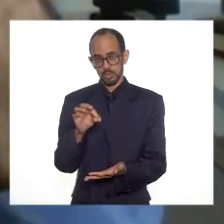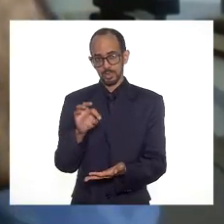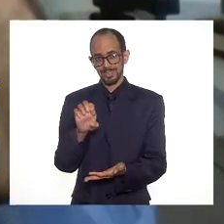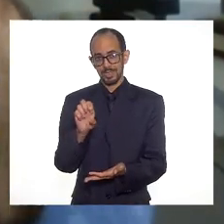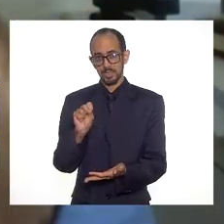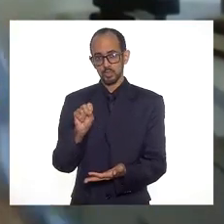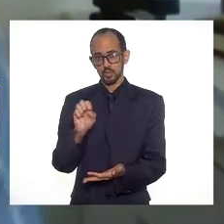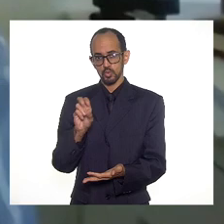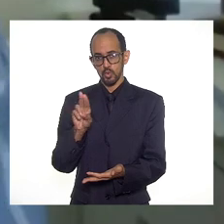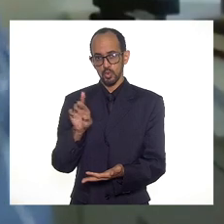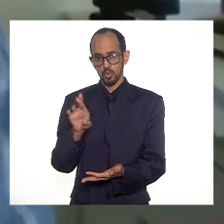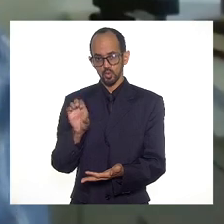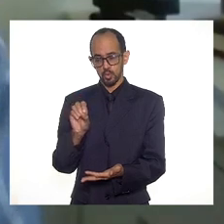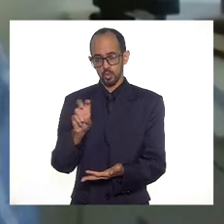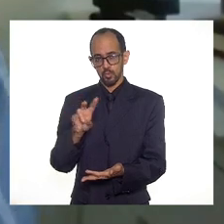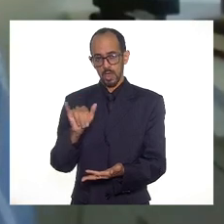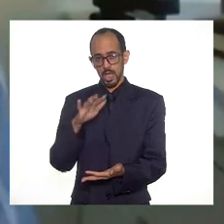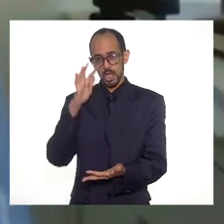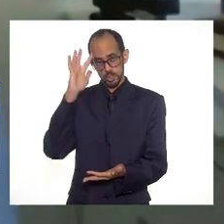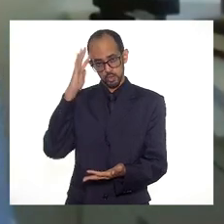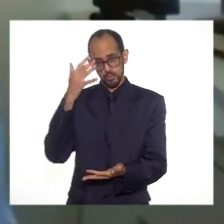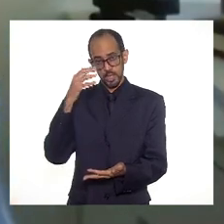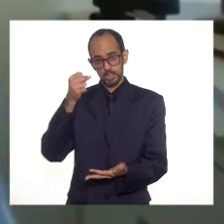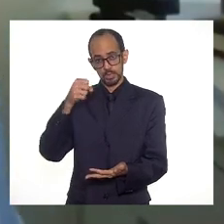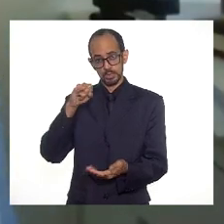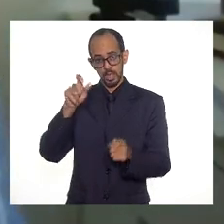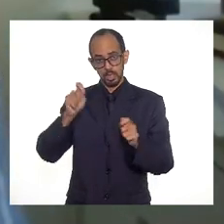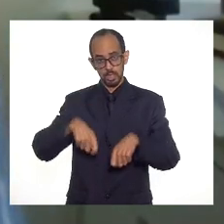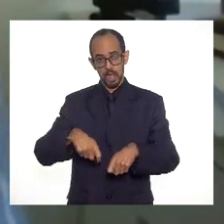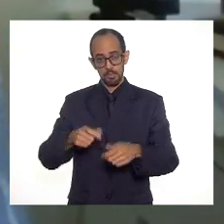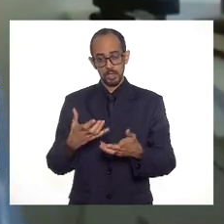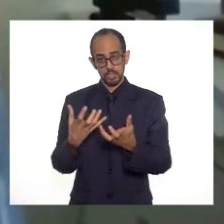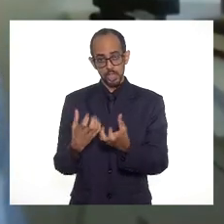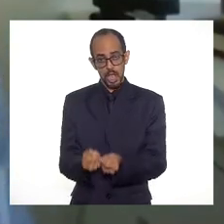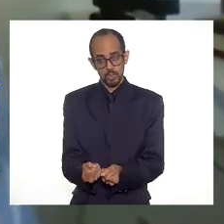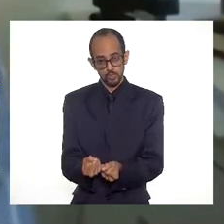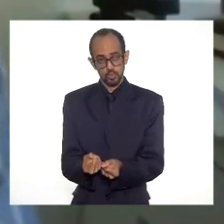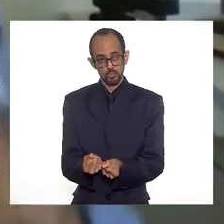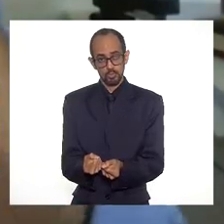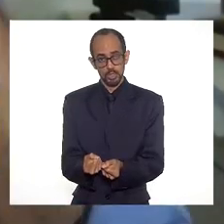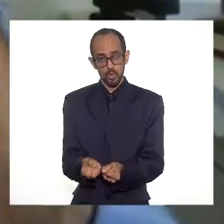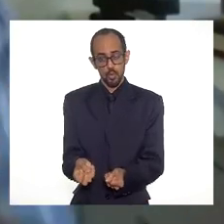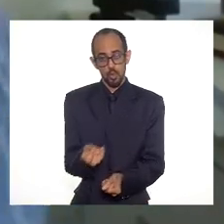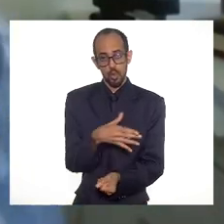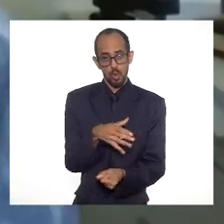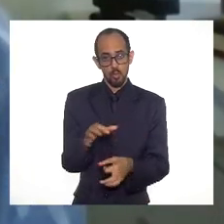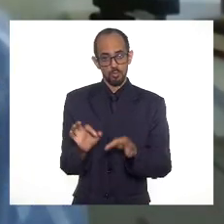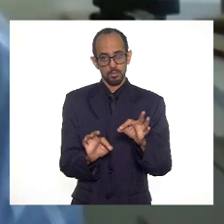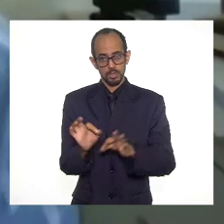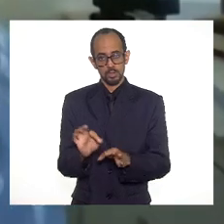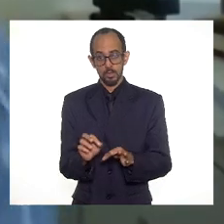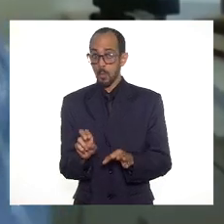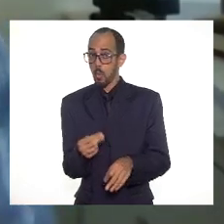nós poderemos estar no novo plano de recuperação fiscal ou não.